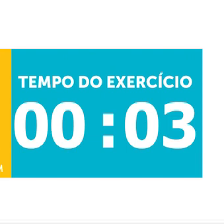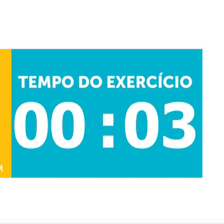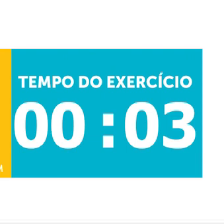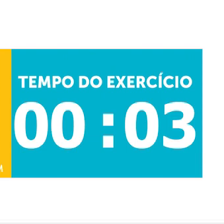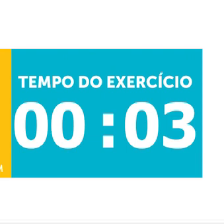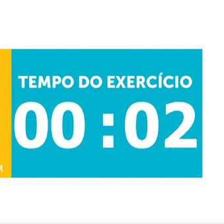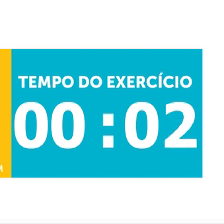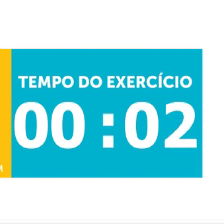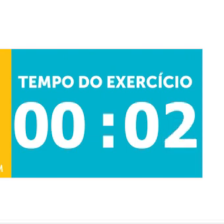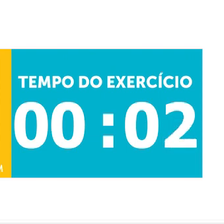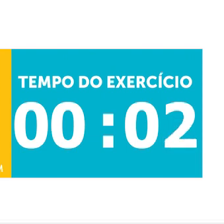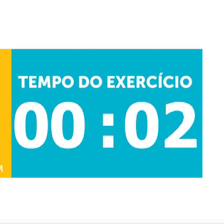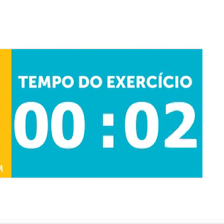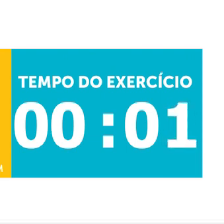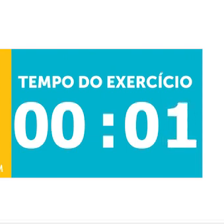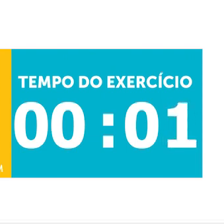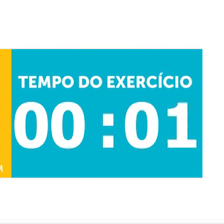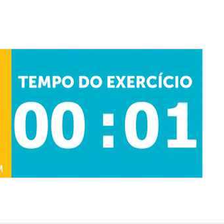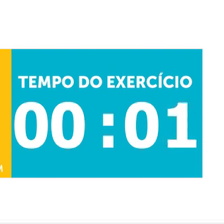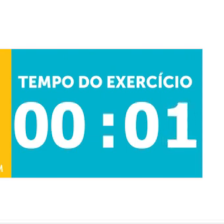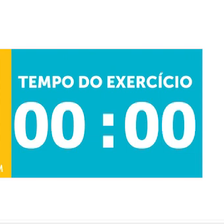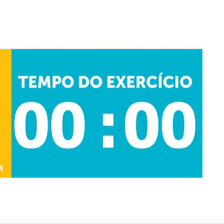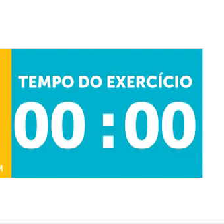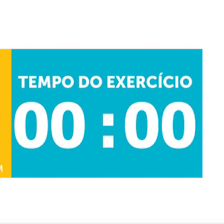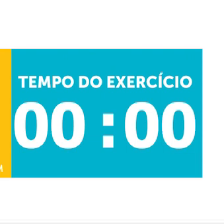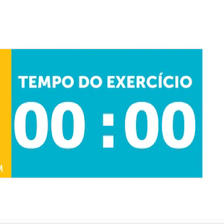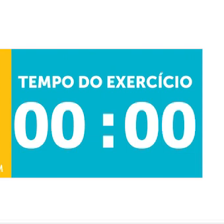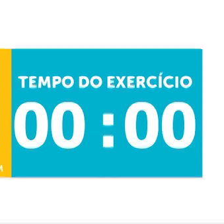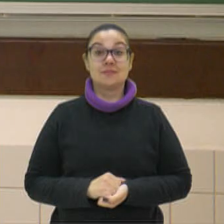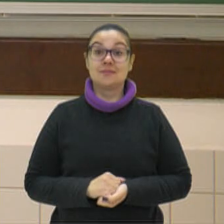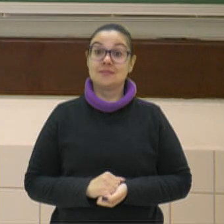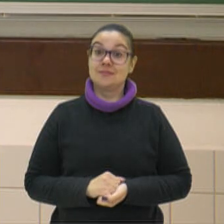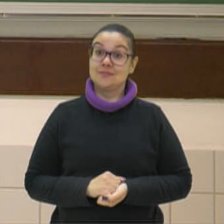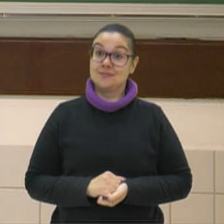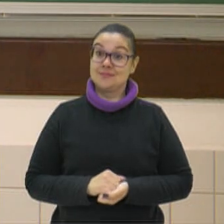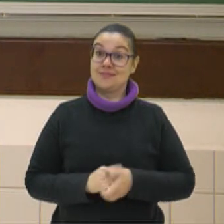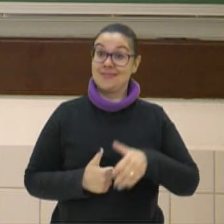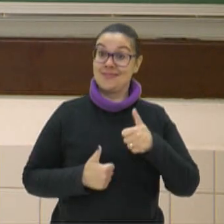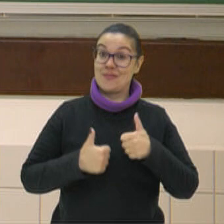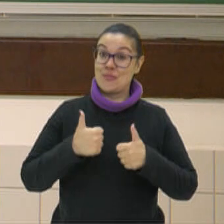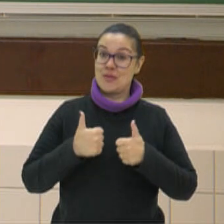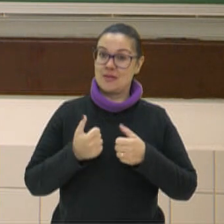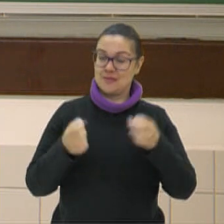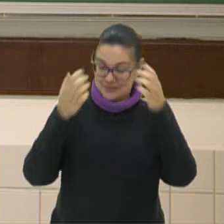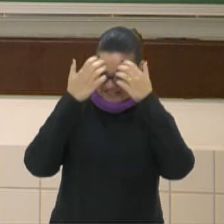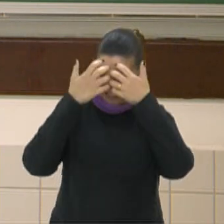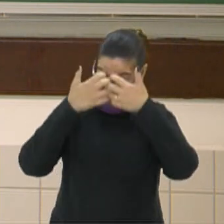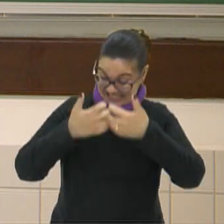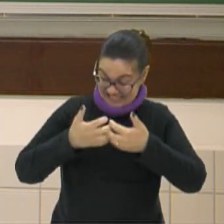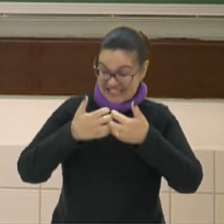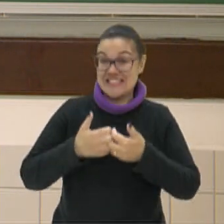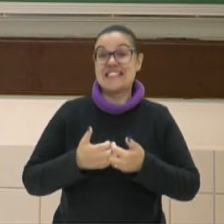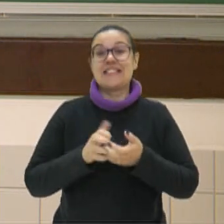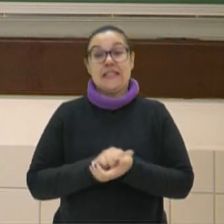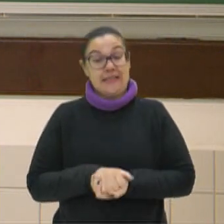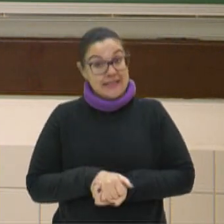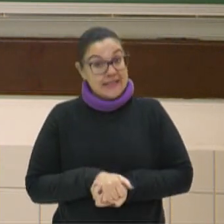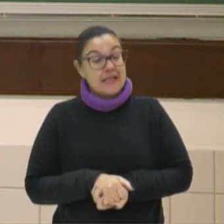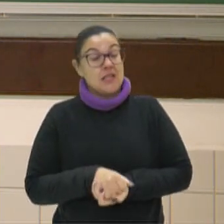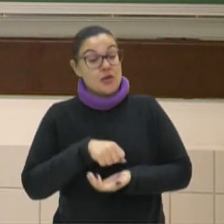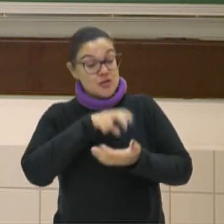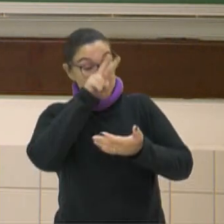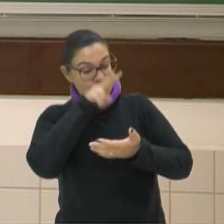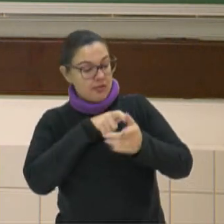Daí, galera, Quebraram a cabeça aí? Então, olha só. Ao